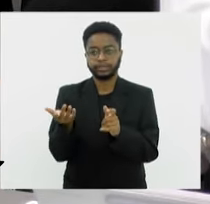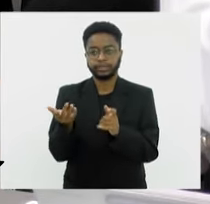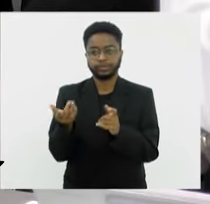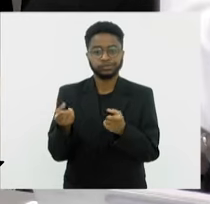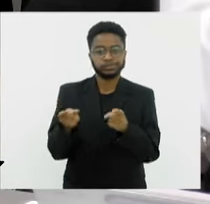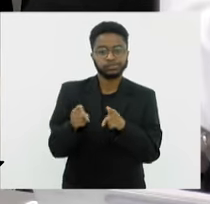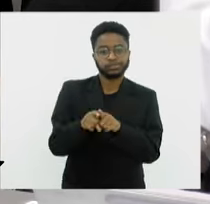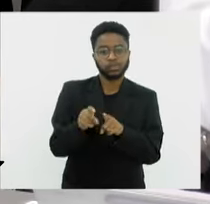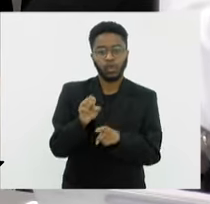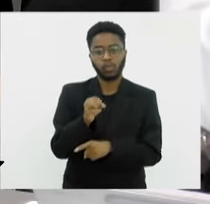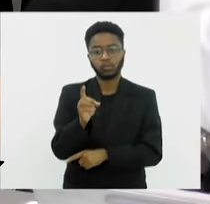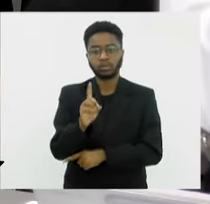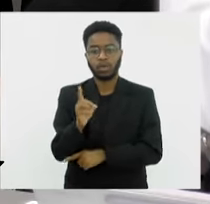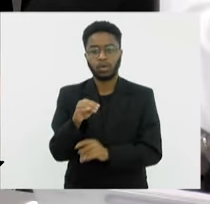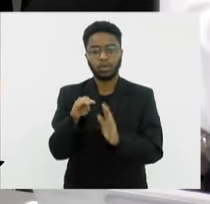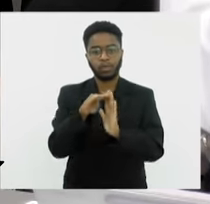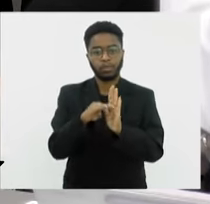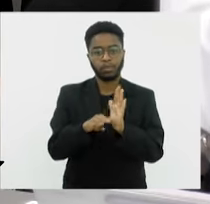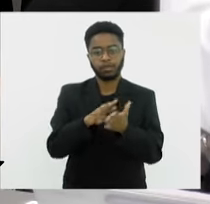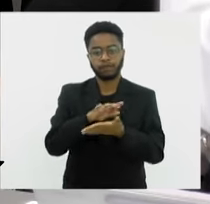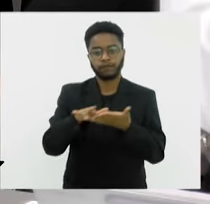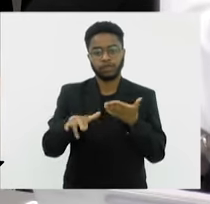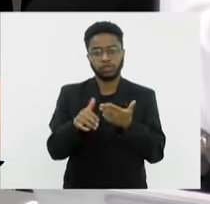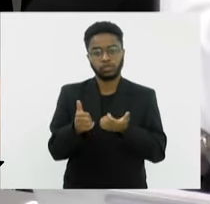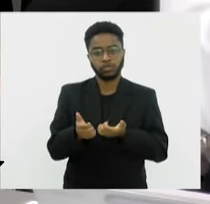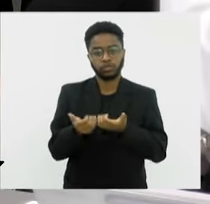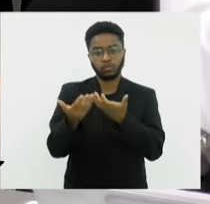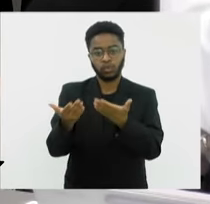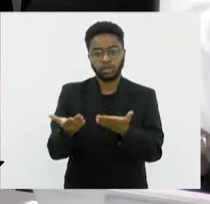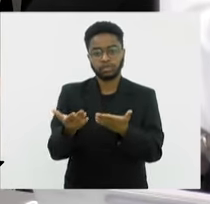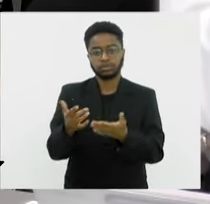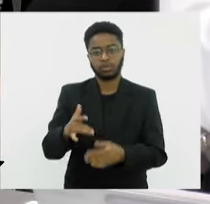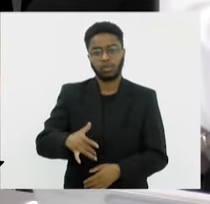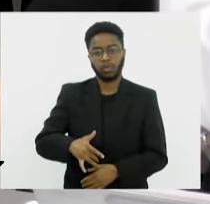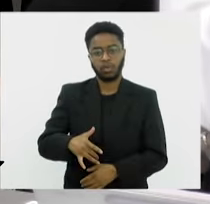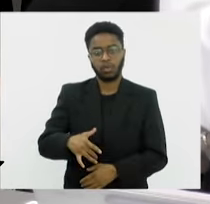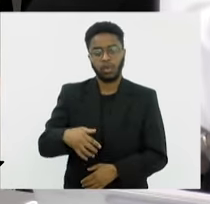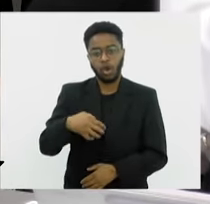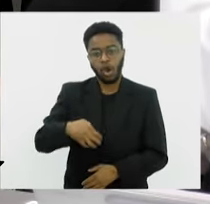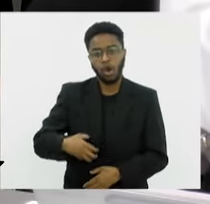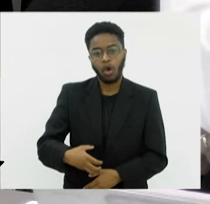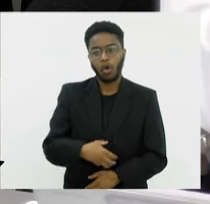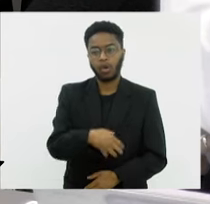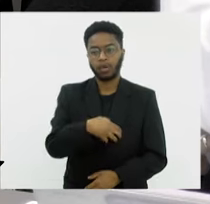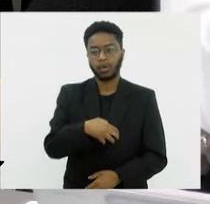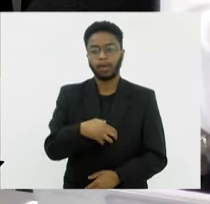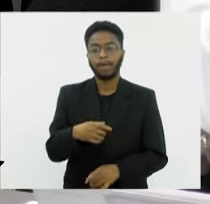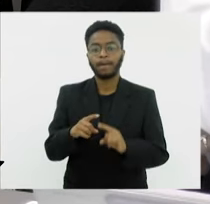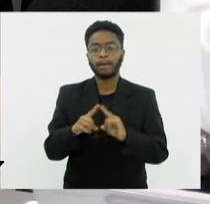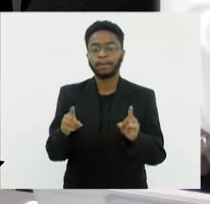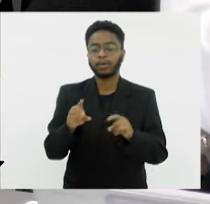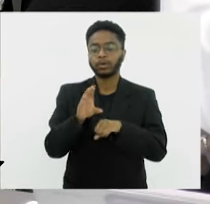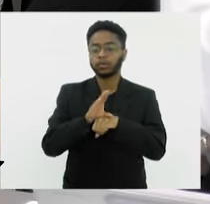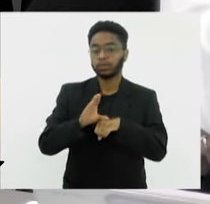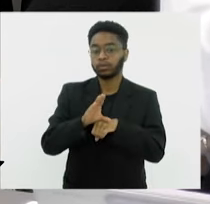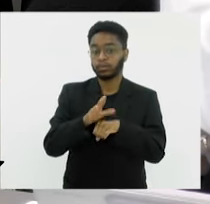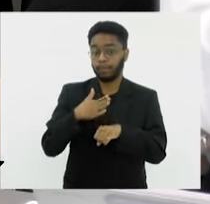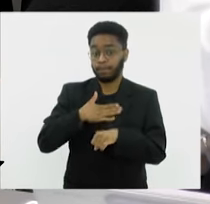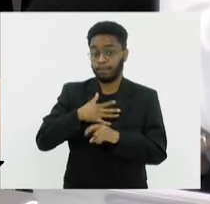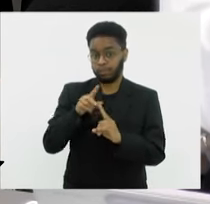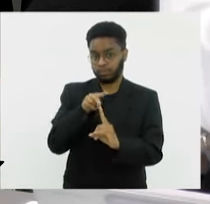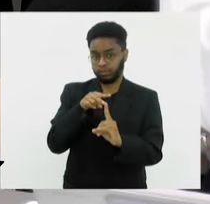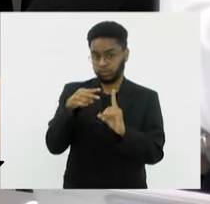filiem ou não aos programas de doação desses órgãos. Mas a Constituição, no meu